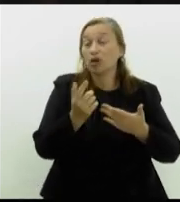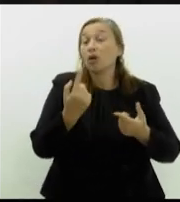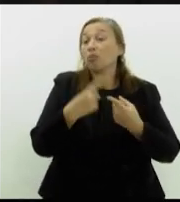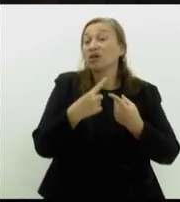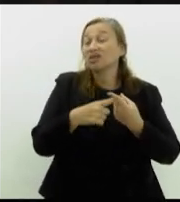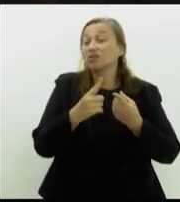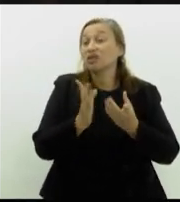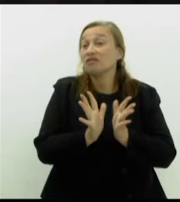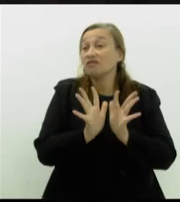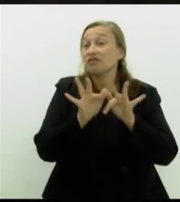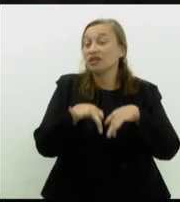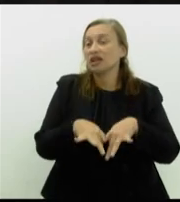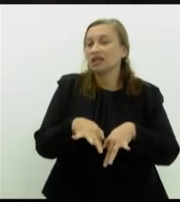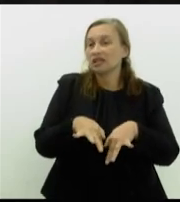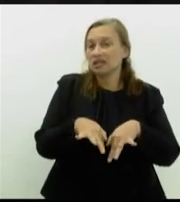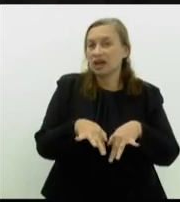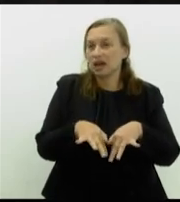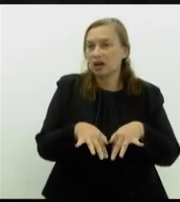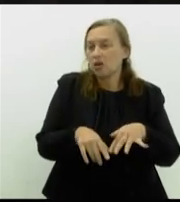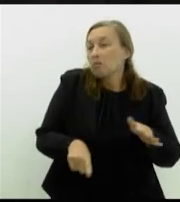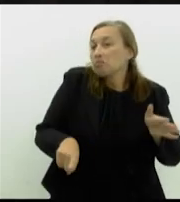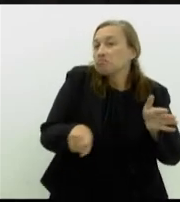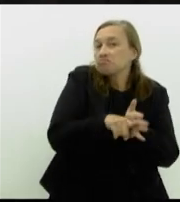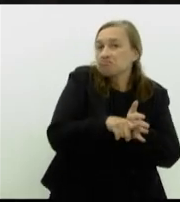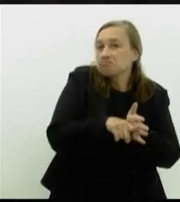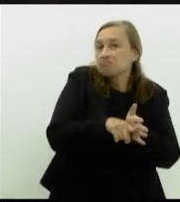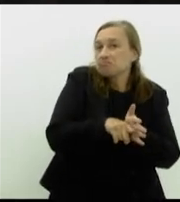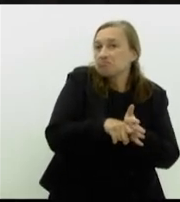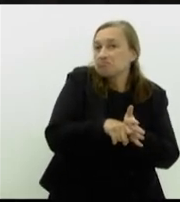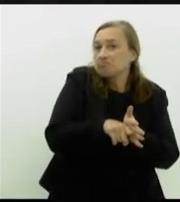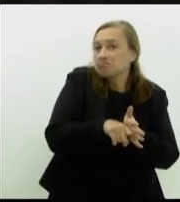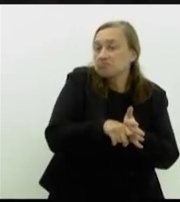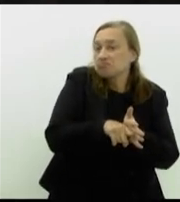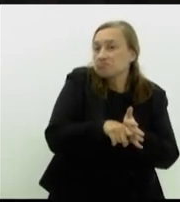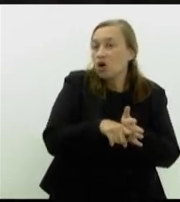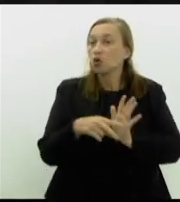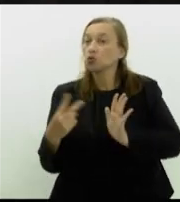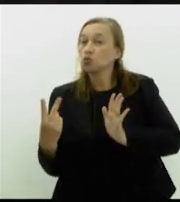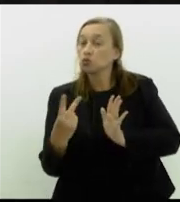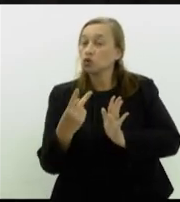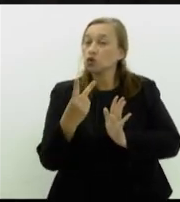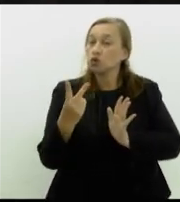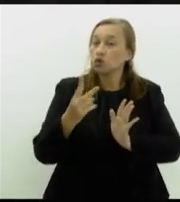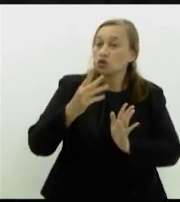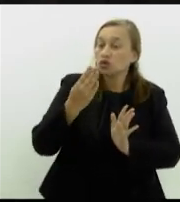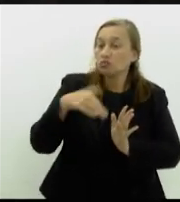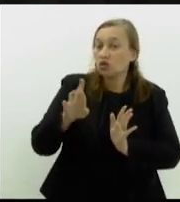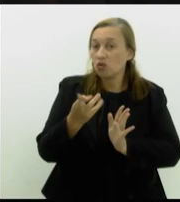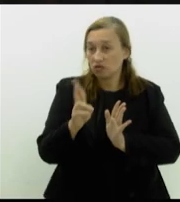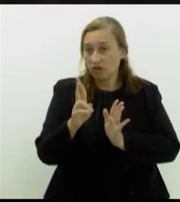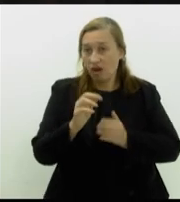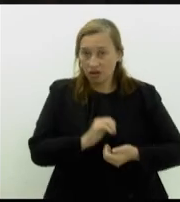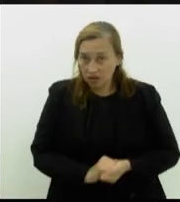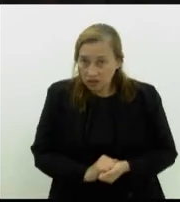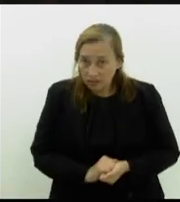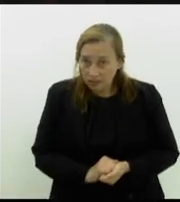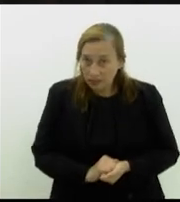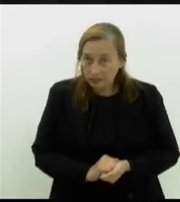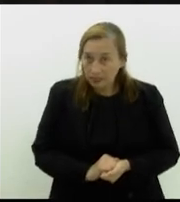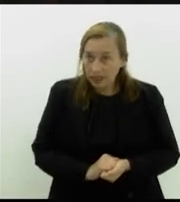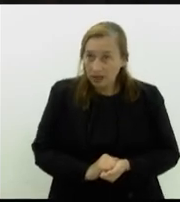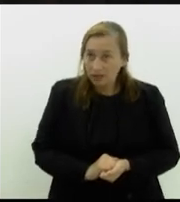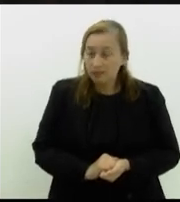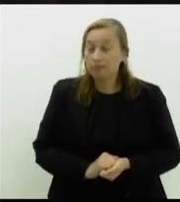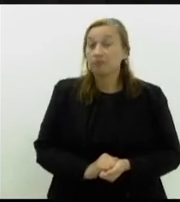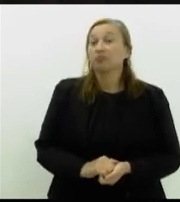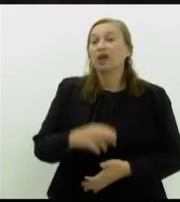fechar com um déficit, quiçá, de uns 2 bilhões de reais. Quiçá,